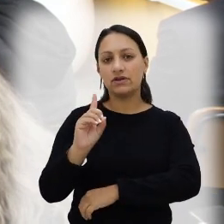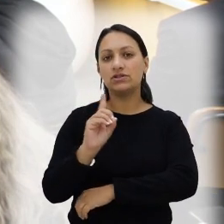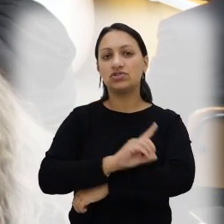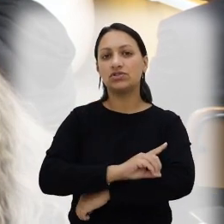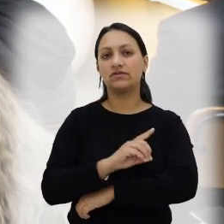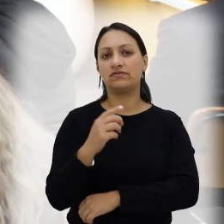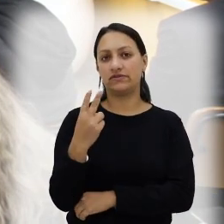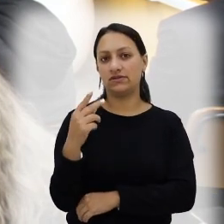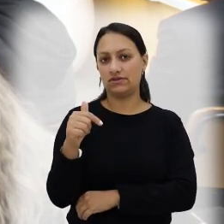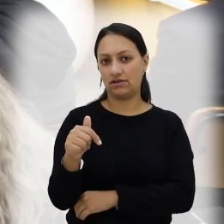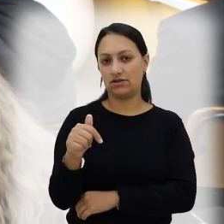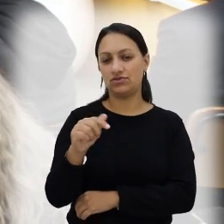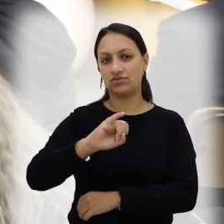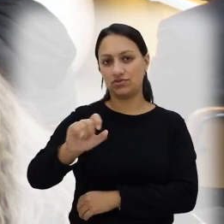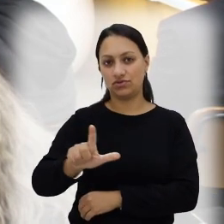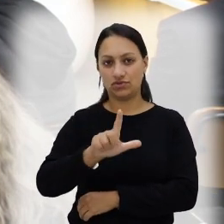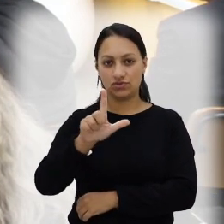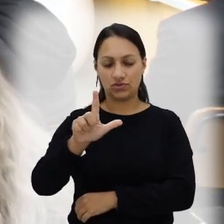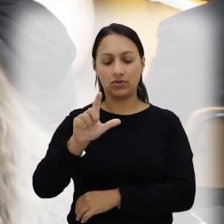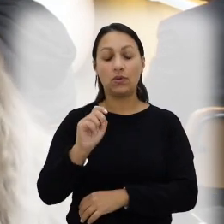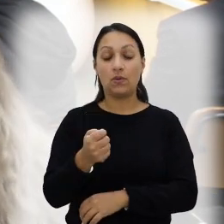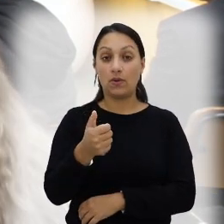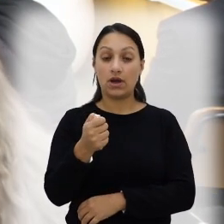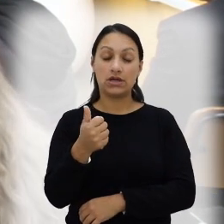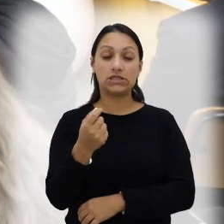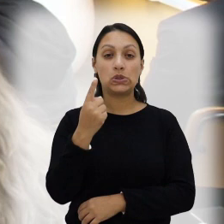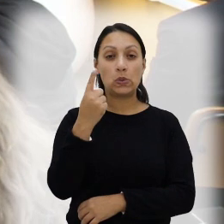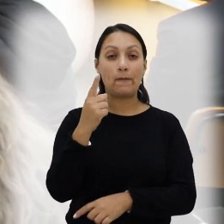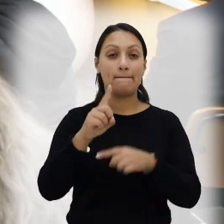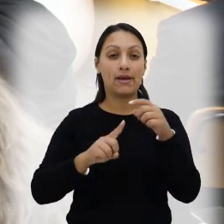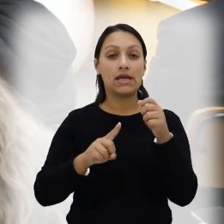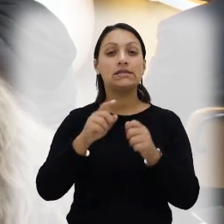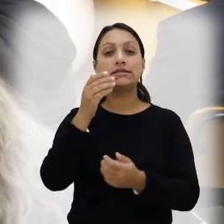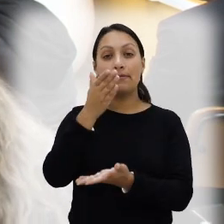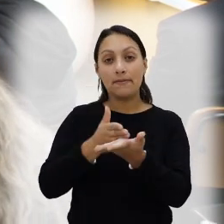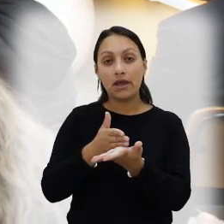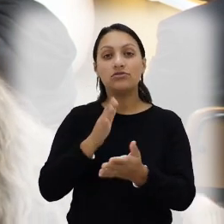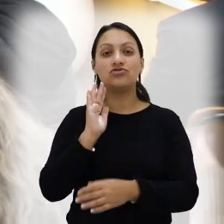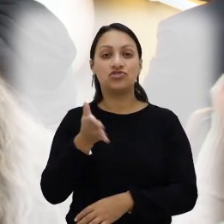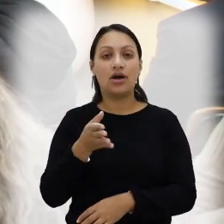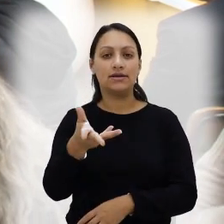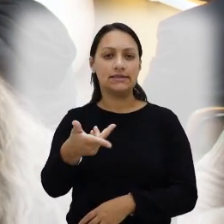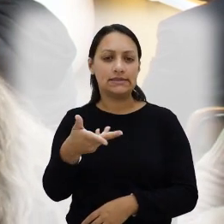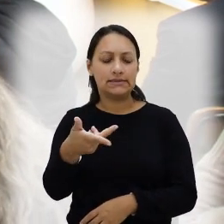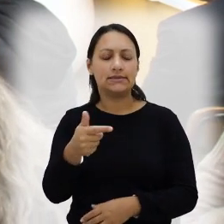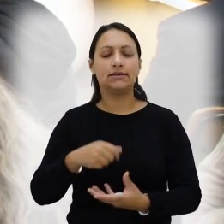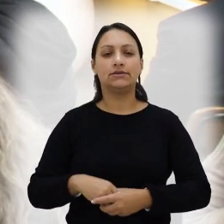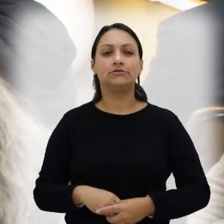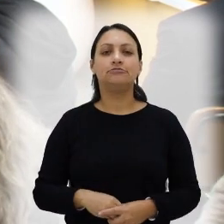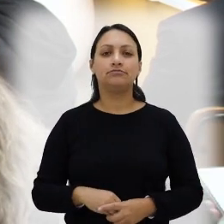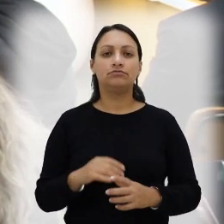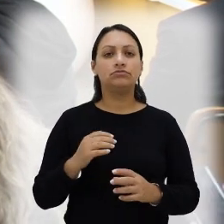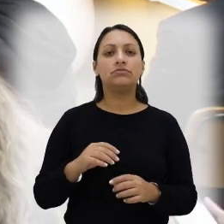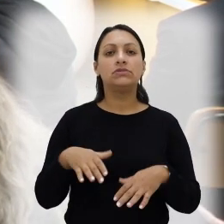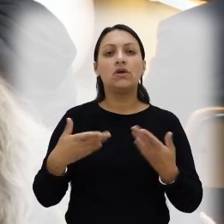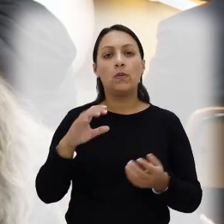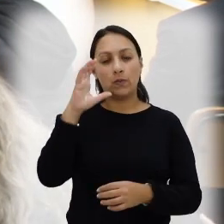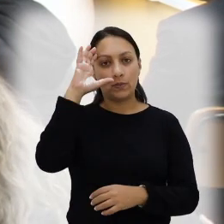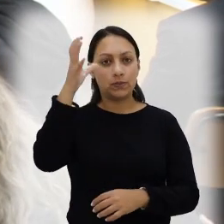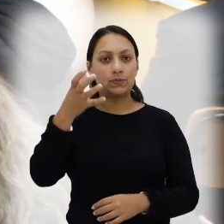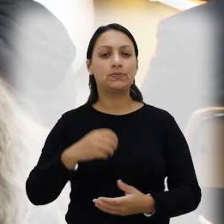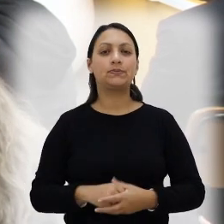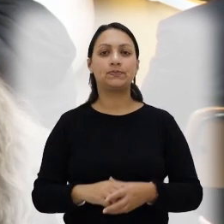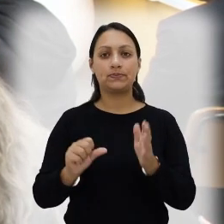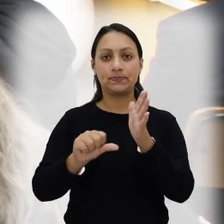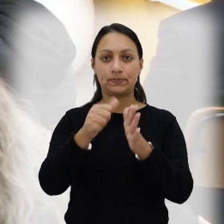andado um pouco mais de 1 mês e meio, né, concretamente, né, com a aceleração, onde vai acontecer, então,